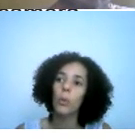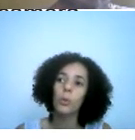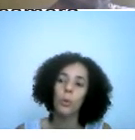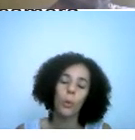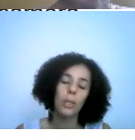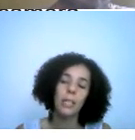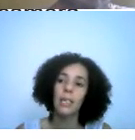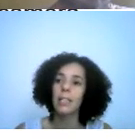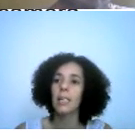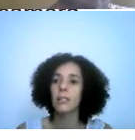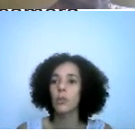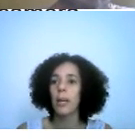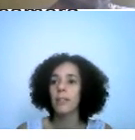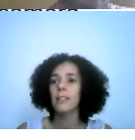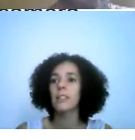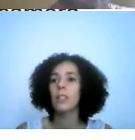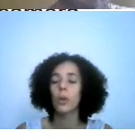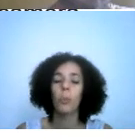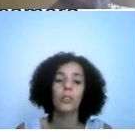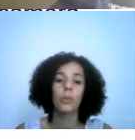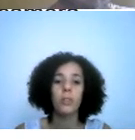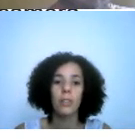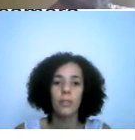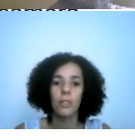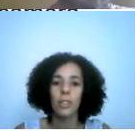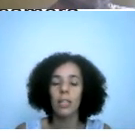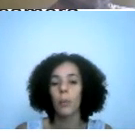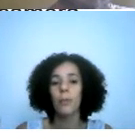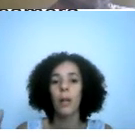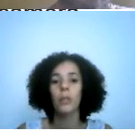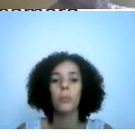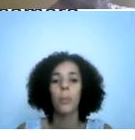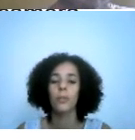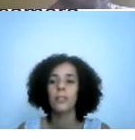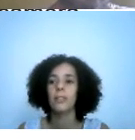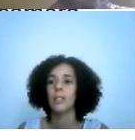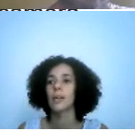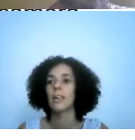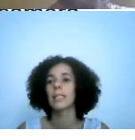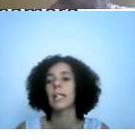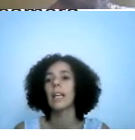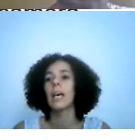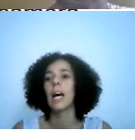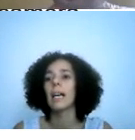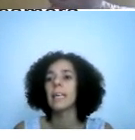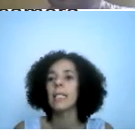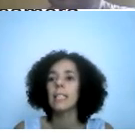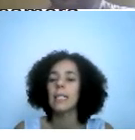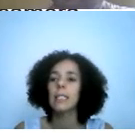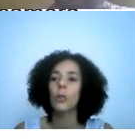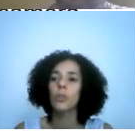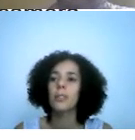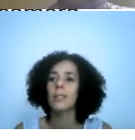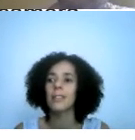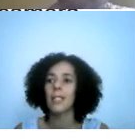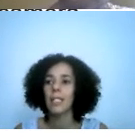regulamenta o controle dessas espécies sinotrópicas nocivas, né? Então, ele fala o que se pode fazer, né? A IN